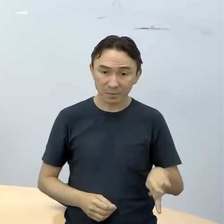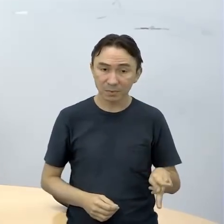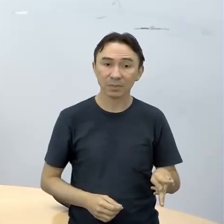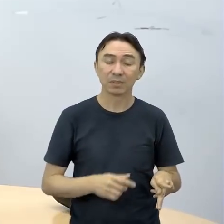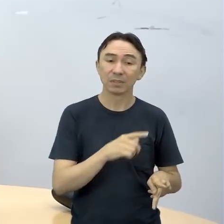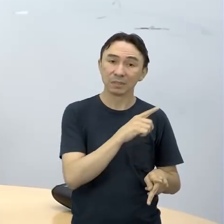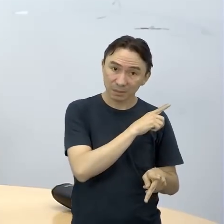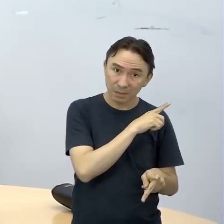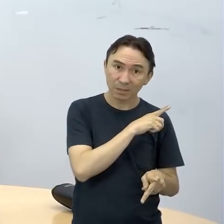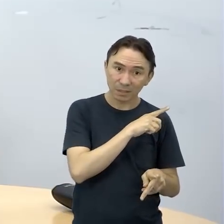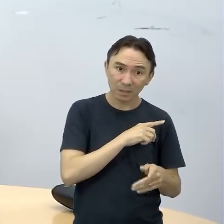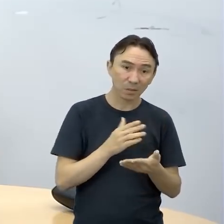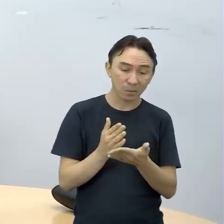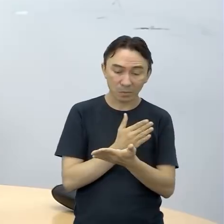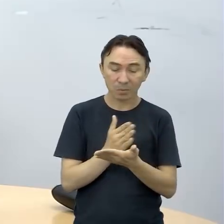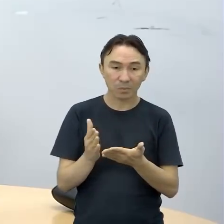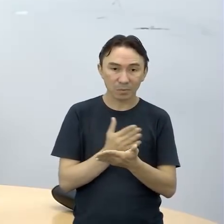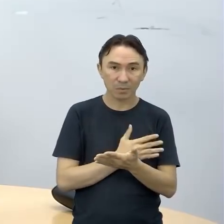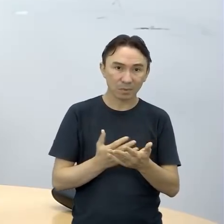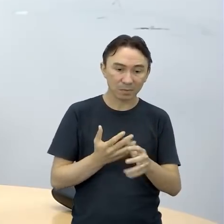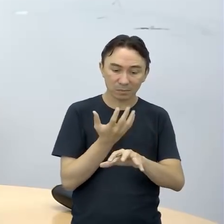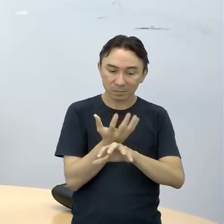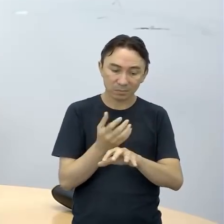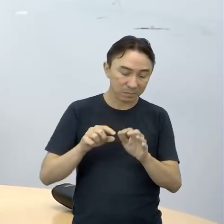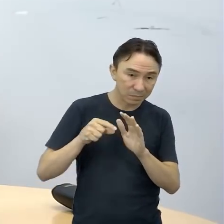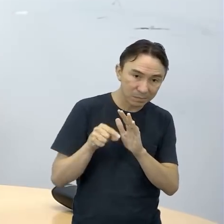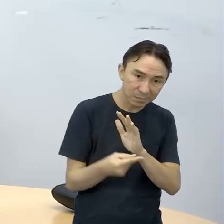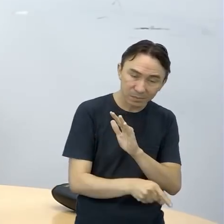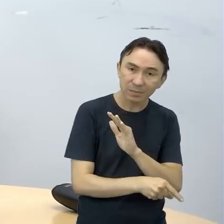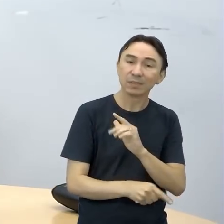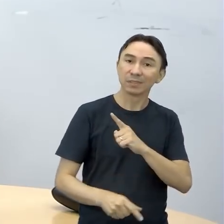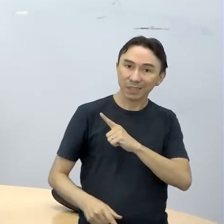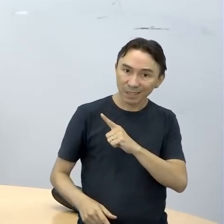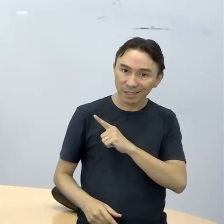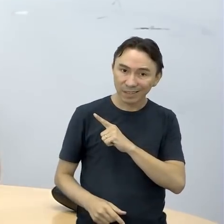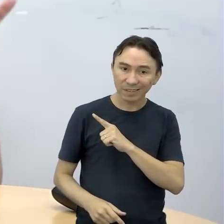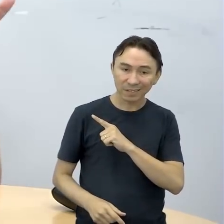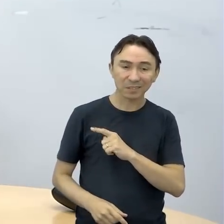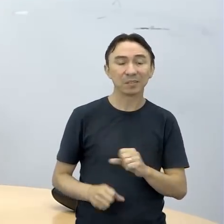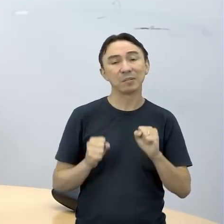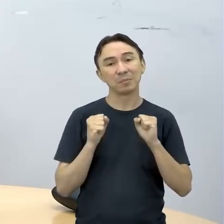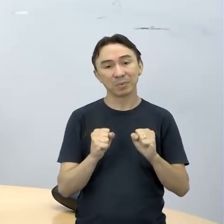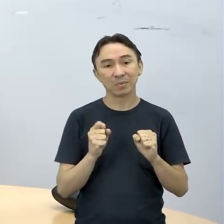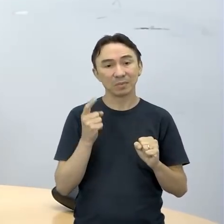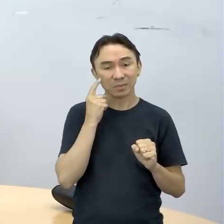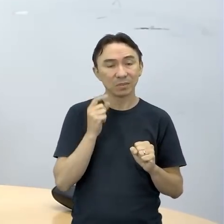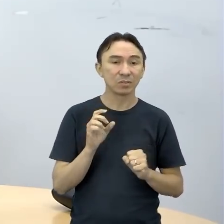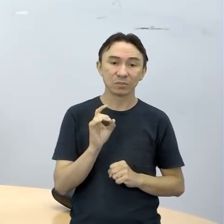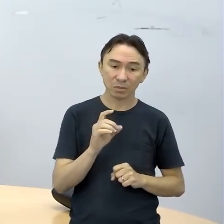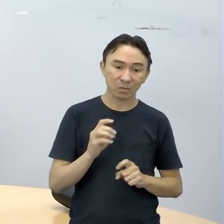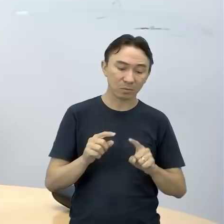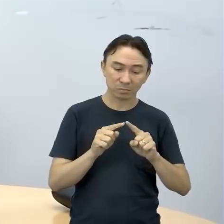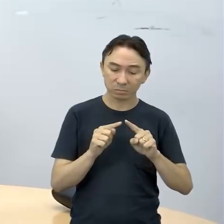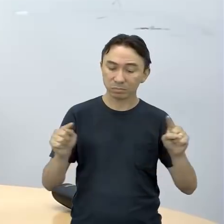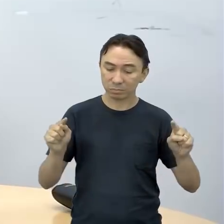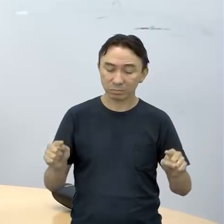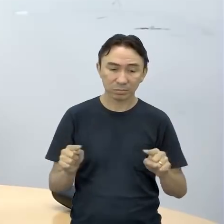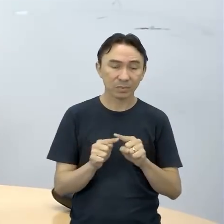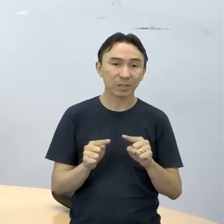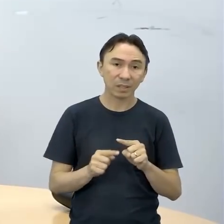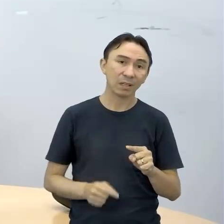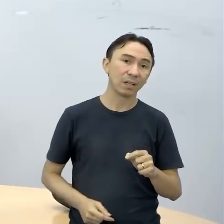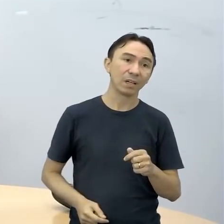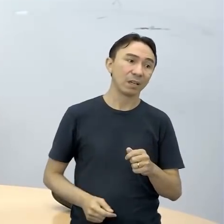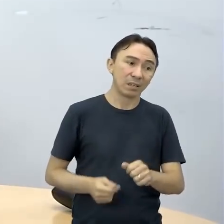os aprofundamentos separados por atividade, então você pode mostrar só o quadrinho da atividade 1 para os estudantes, ou, como o